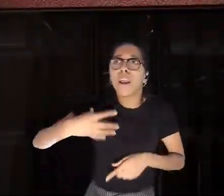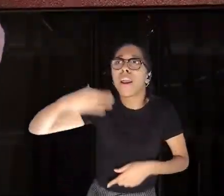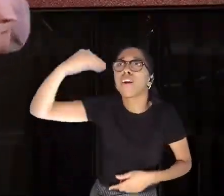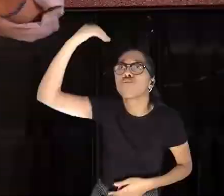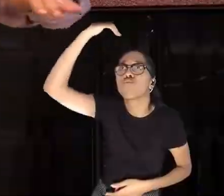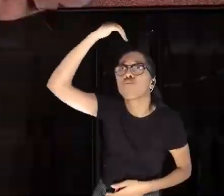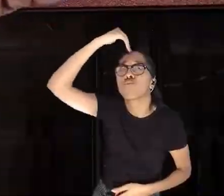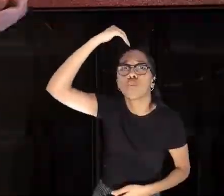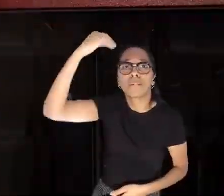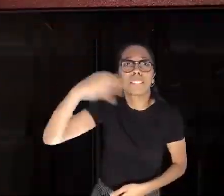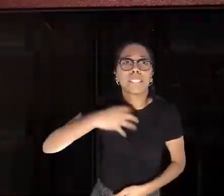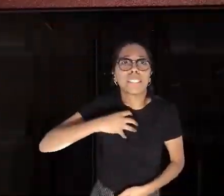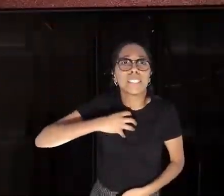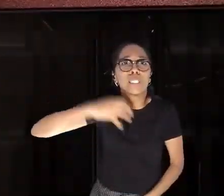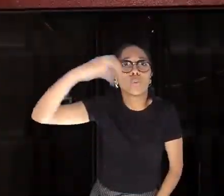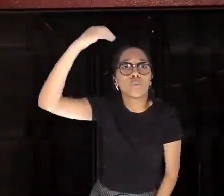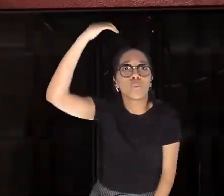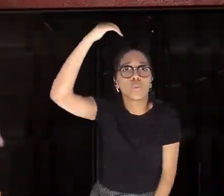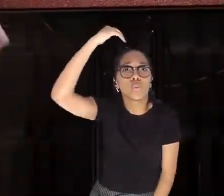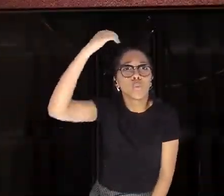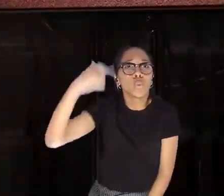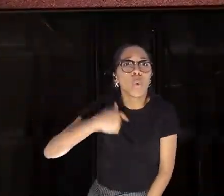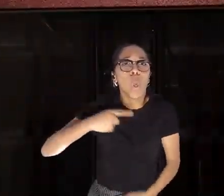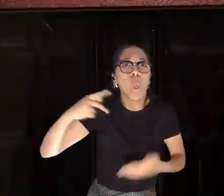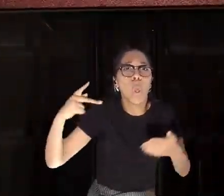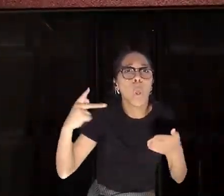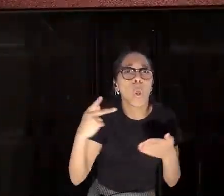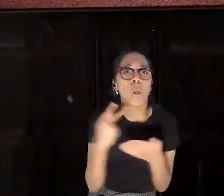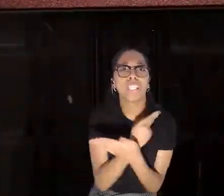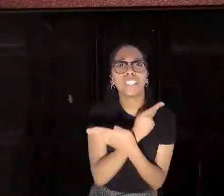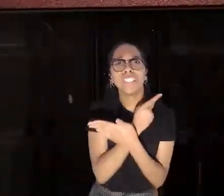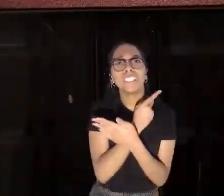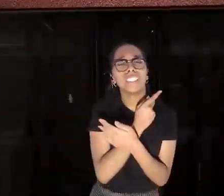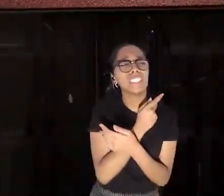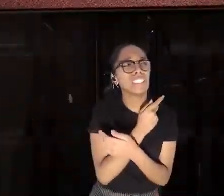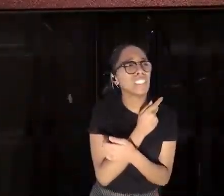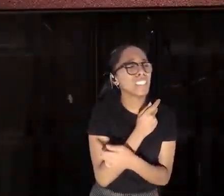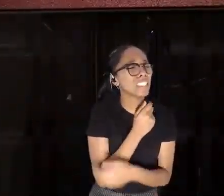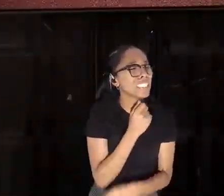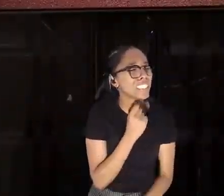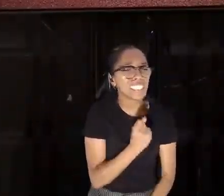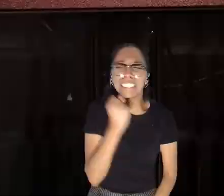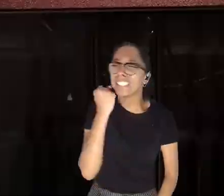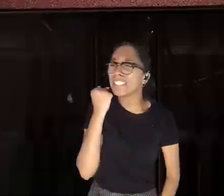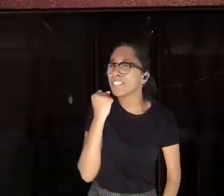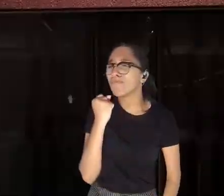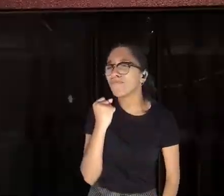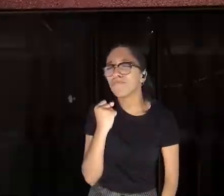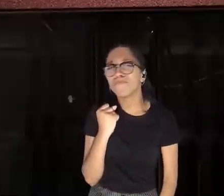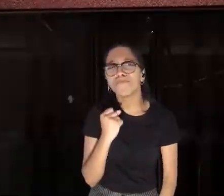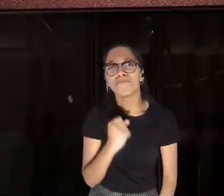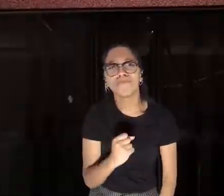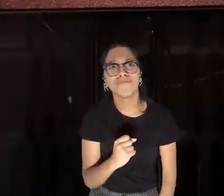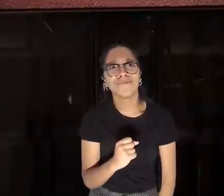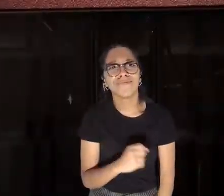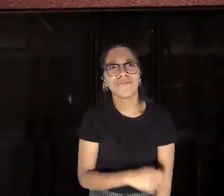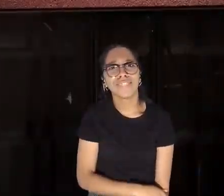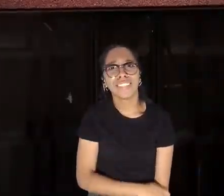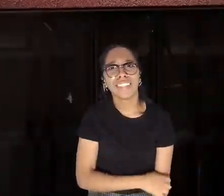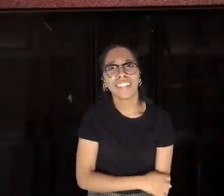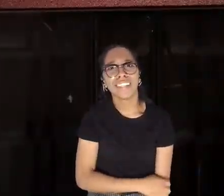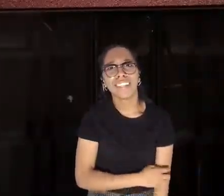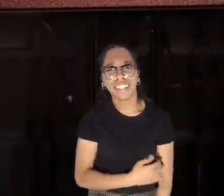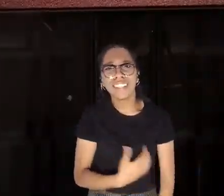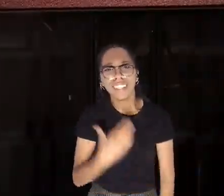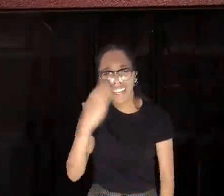culpa se equilibram. E logo você está no ciclo de pecar de novo. Eu peco, satisfaço o meu